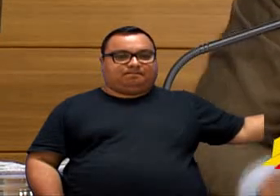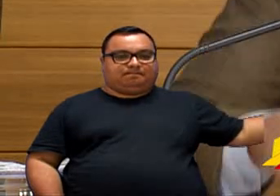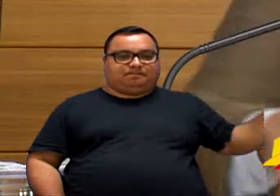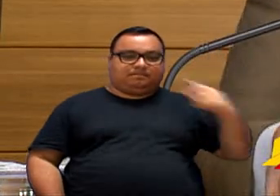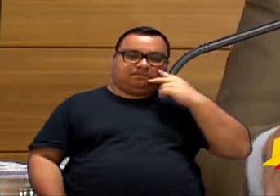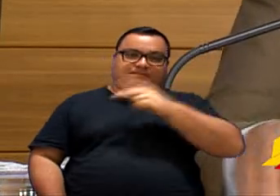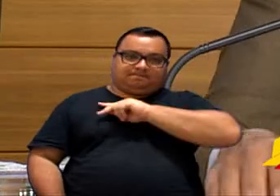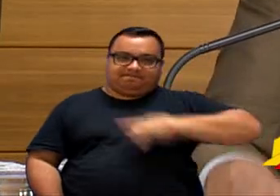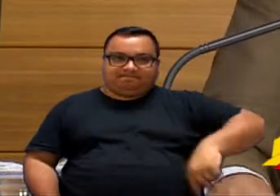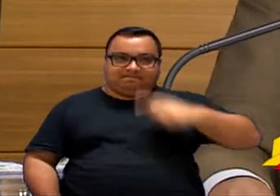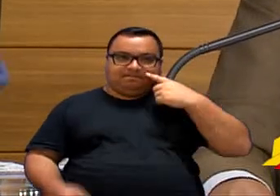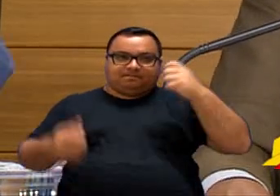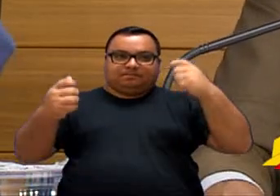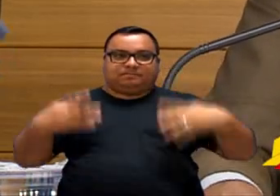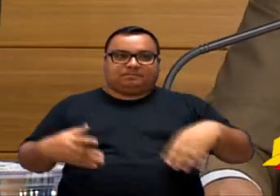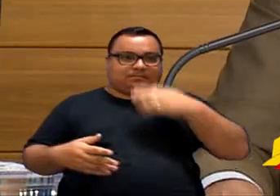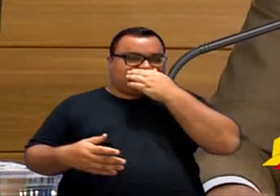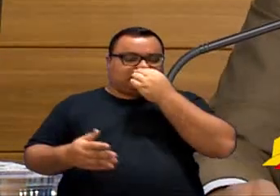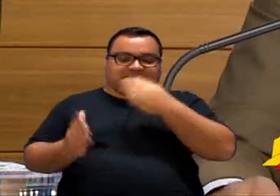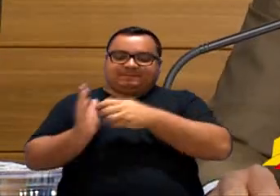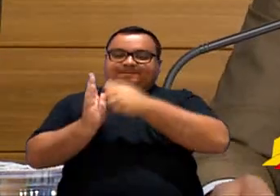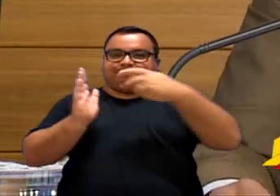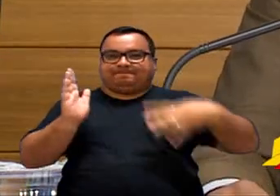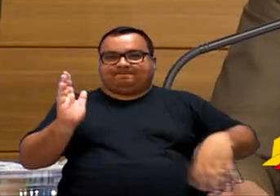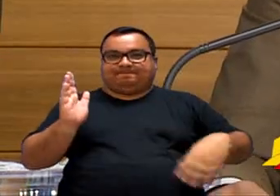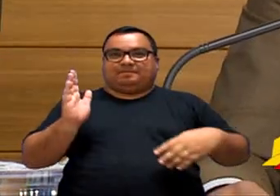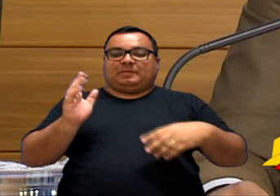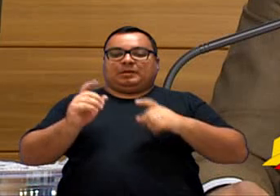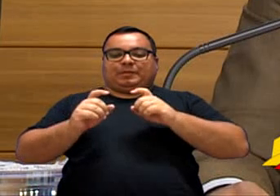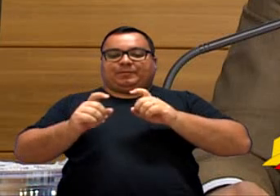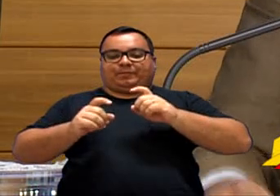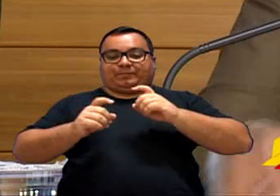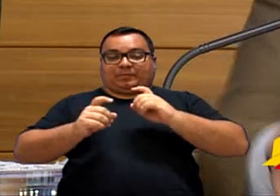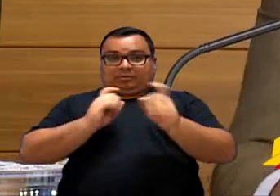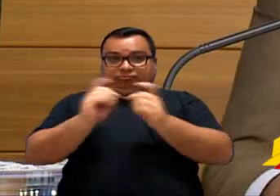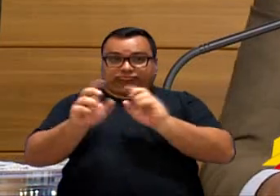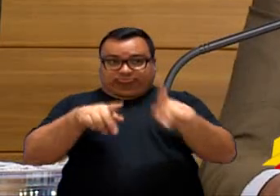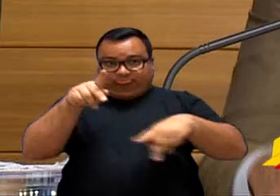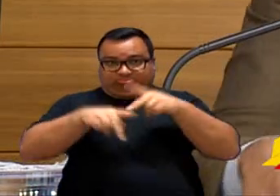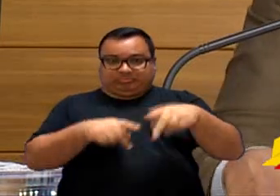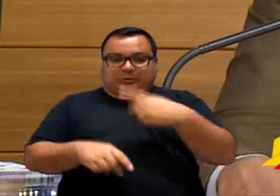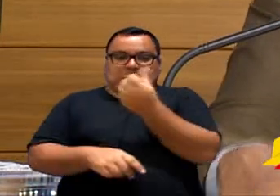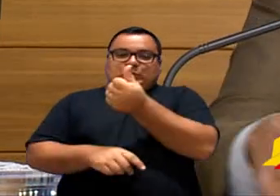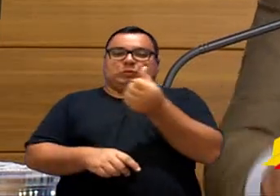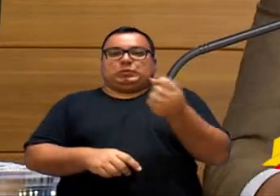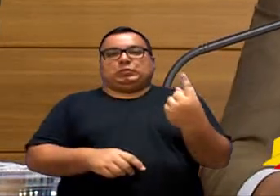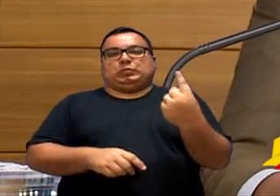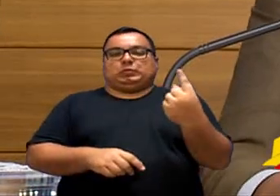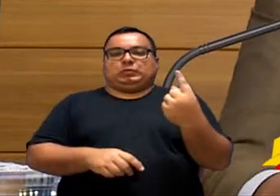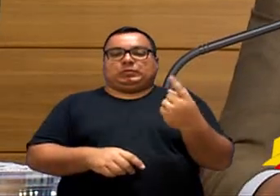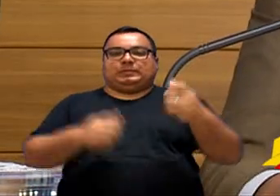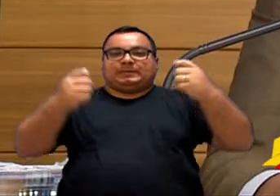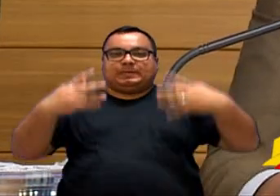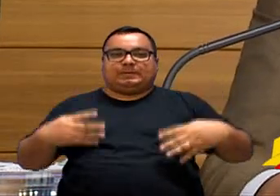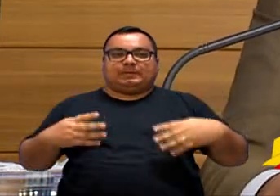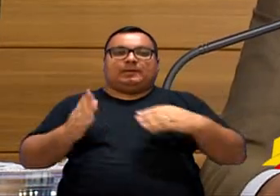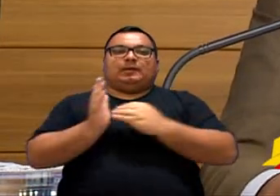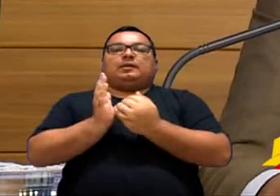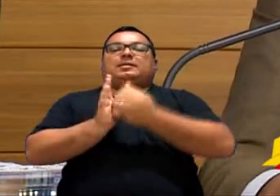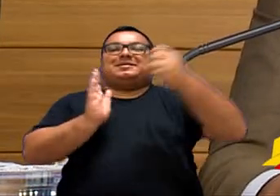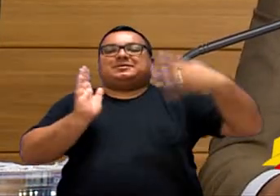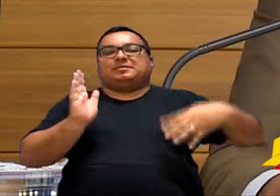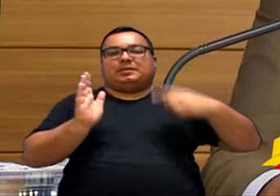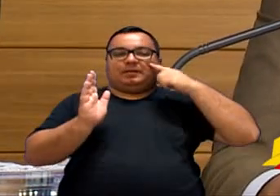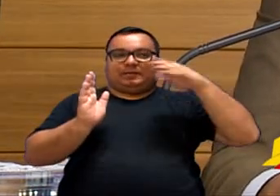por Deus, nossa 61ª sessão ordinária. Expediente externo da sessão